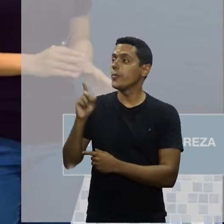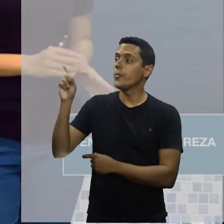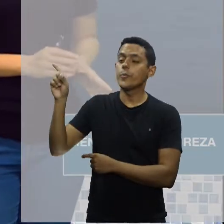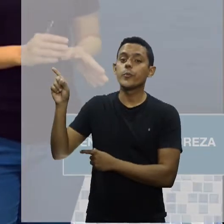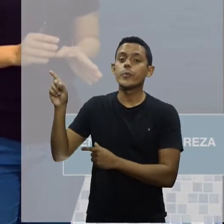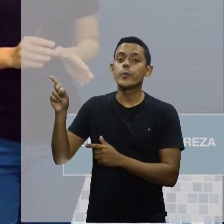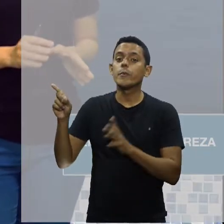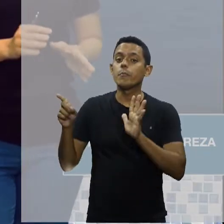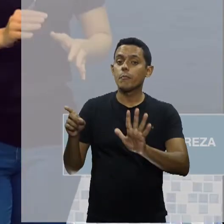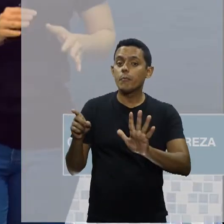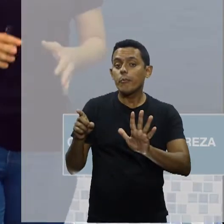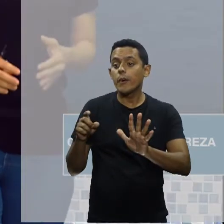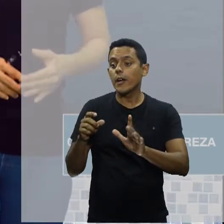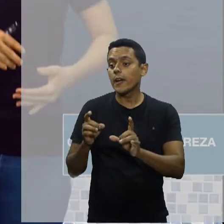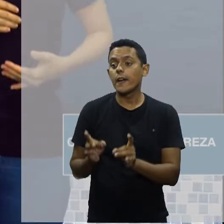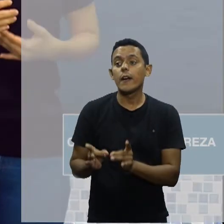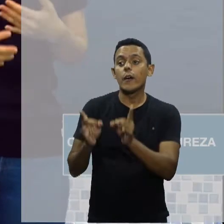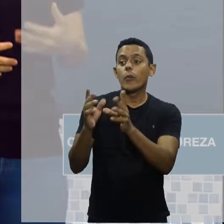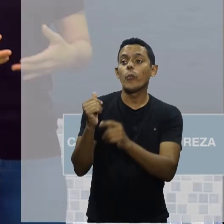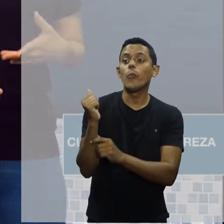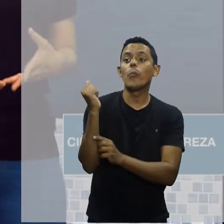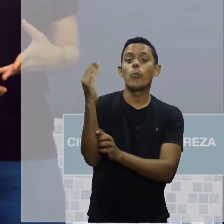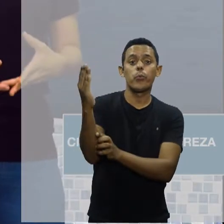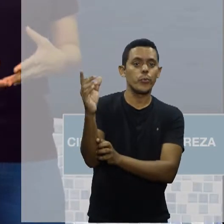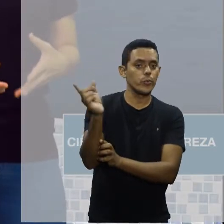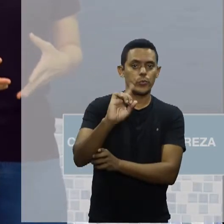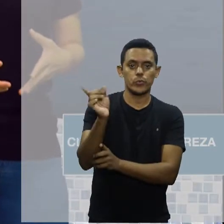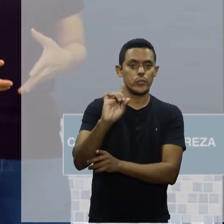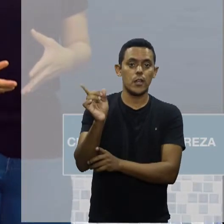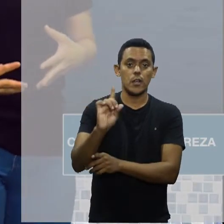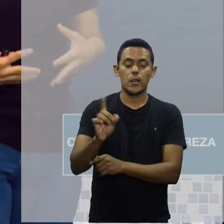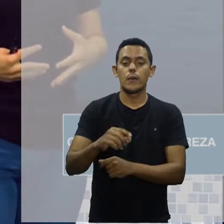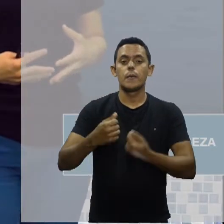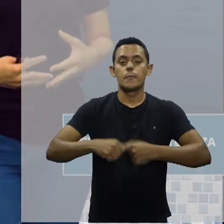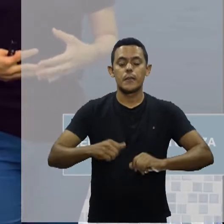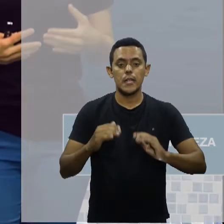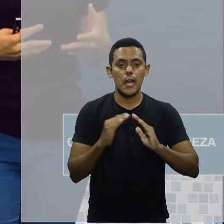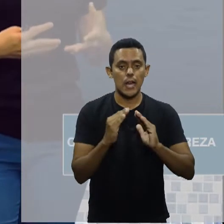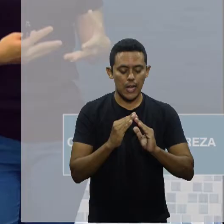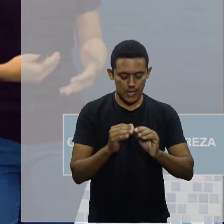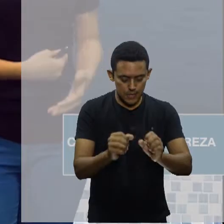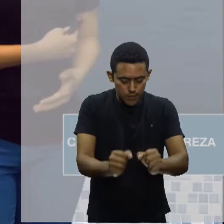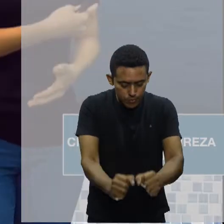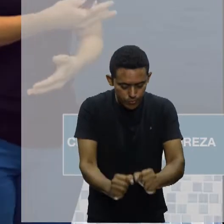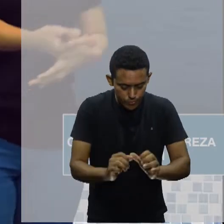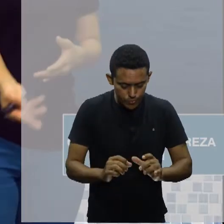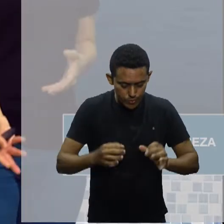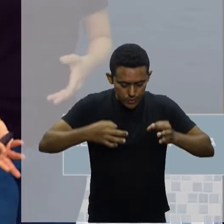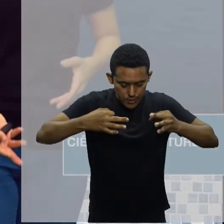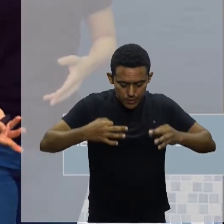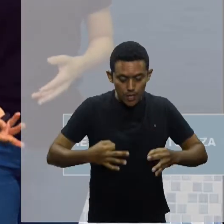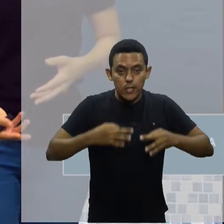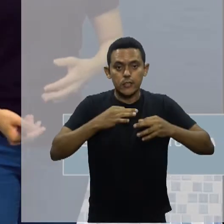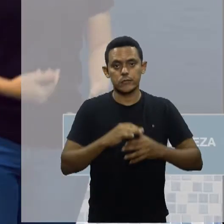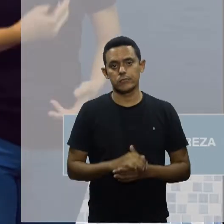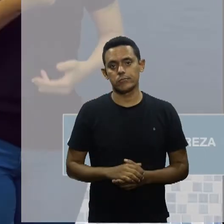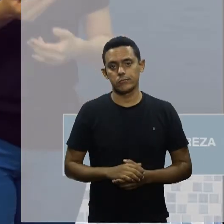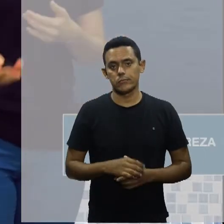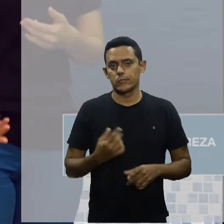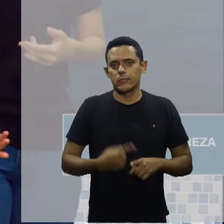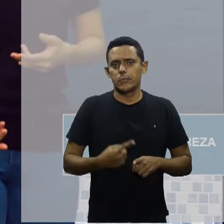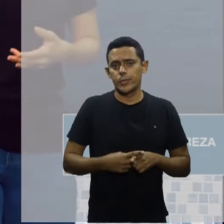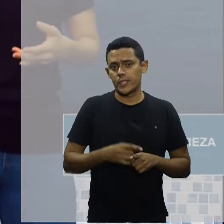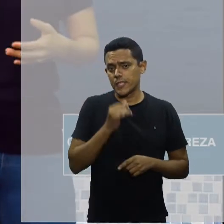lixo reciclado, certo? Ao descartar incorretamente esses objetos, a gente faz com que outros animais, né?